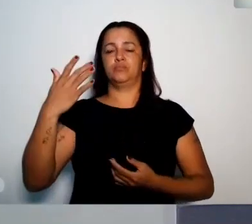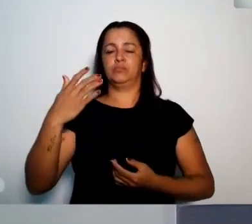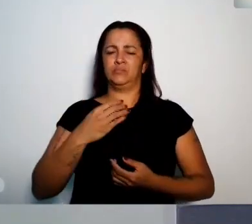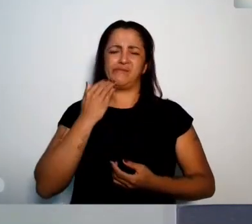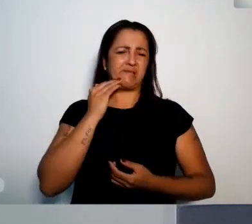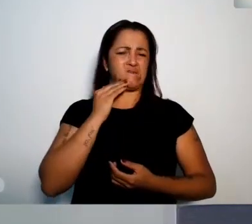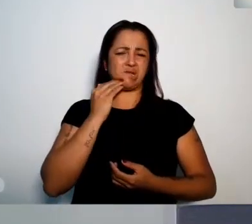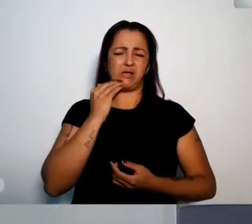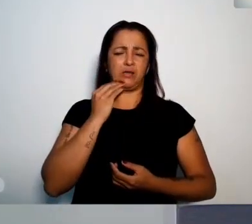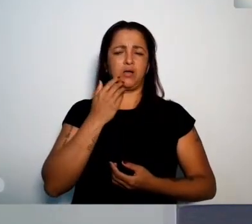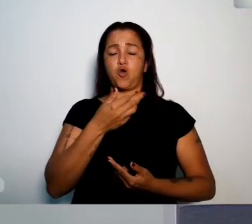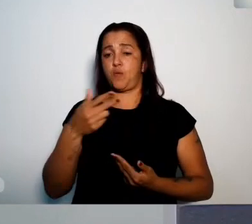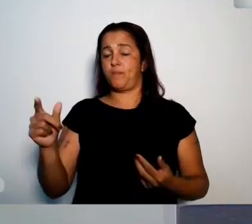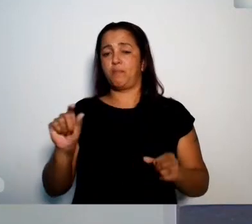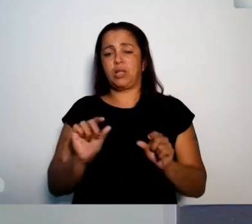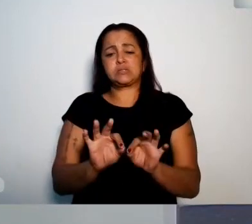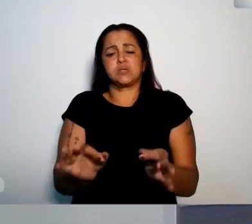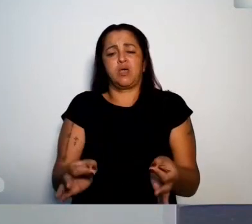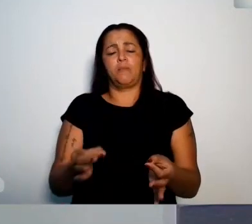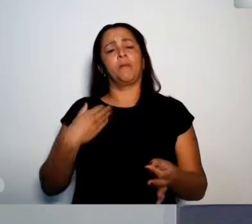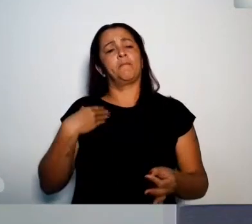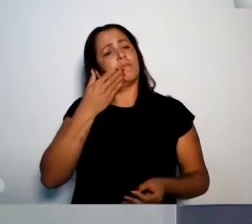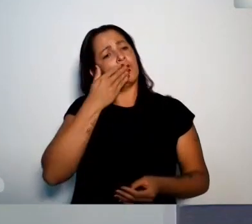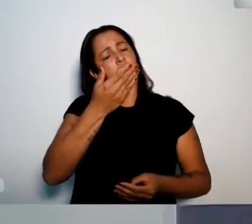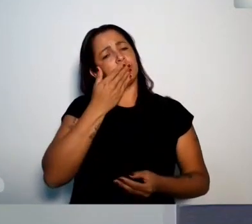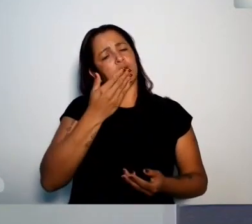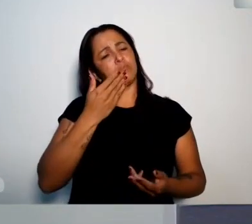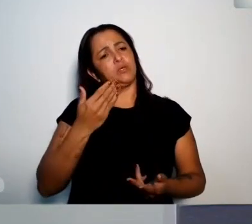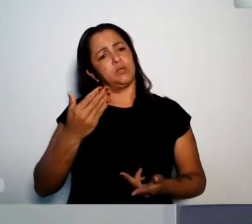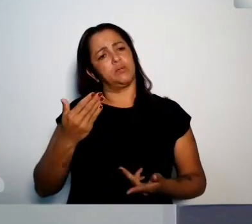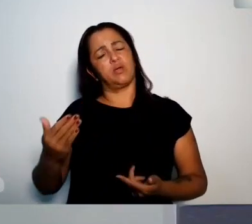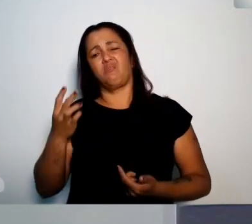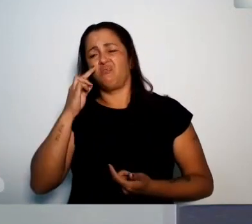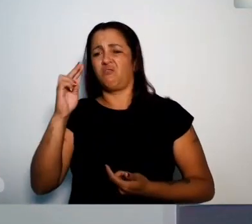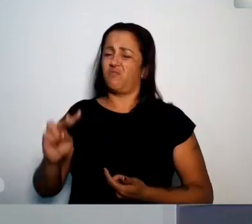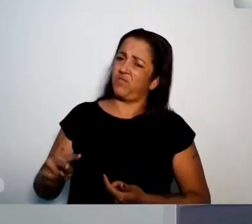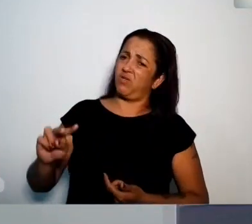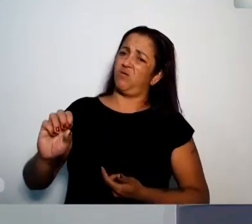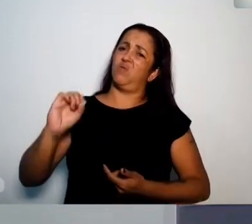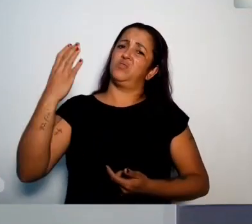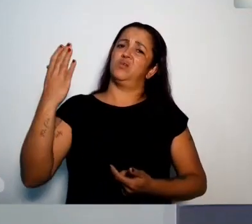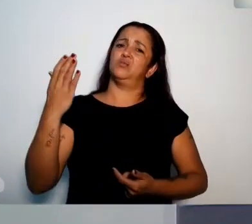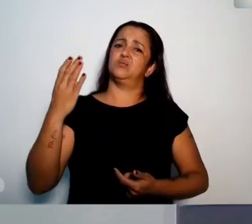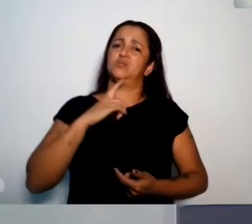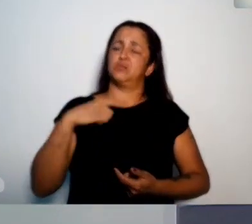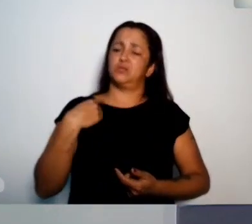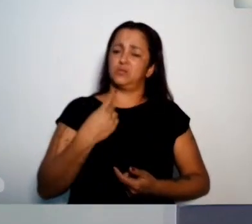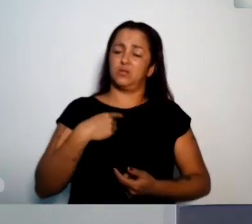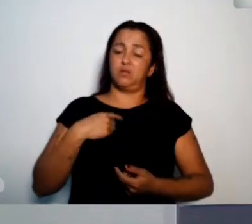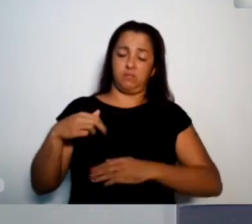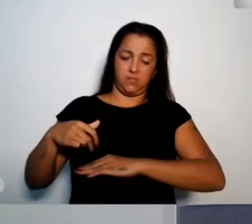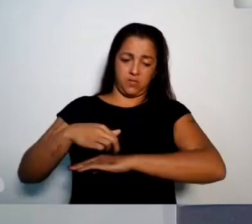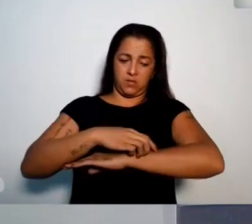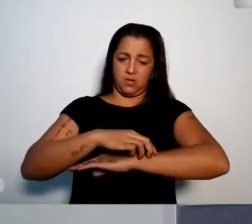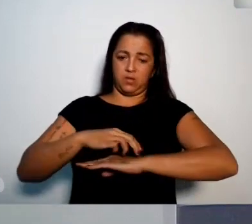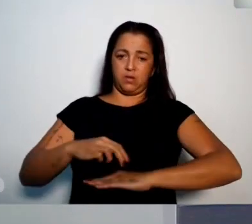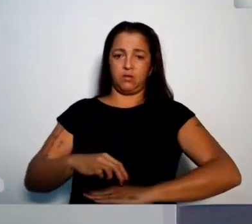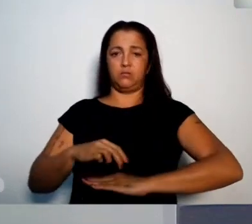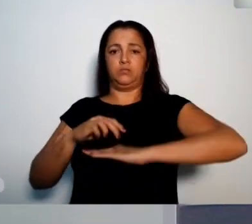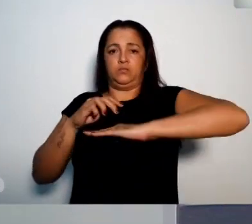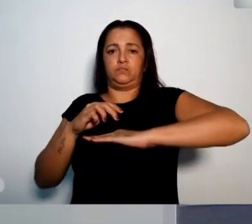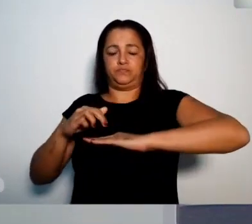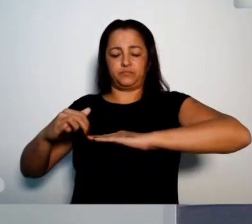coisas pequenas que a gente pede e ver o que acontecem. Faixa elevada, para a travessia